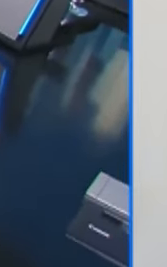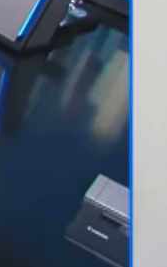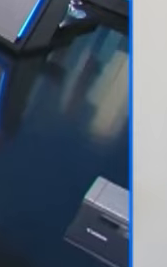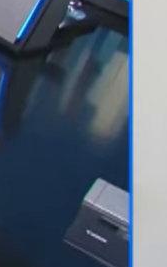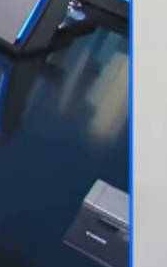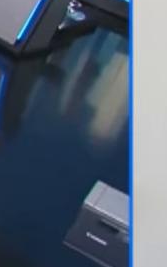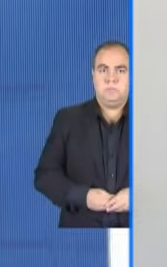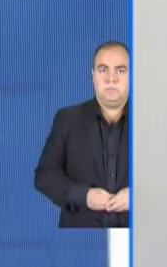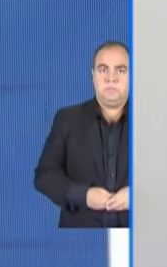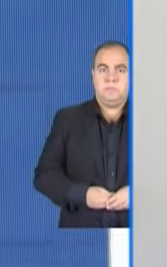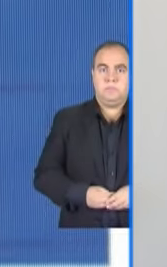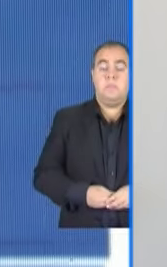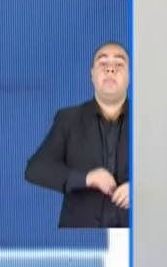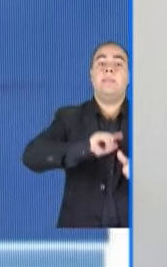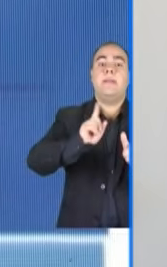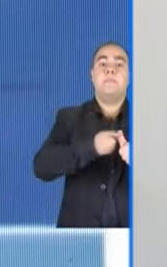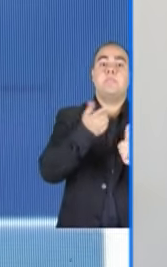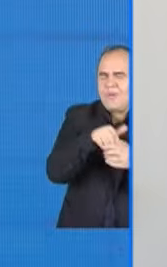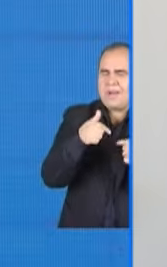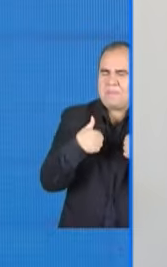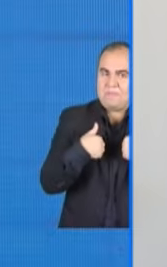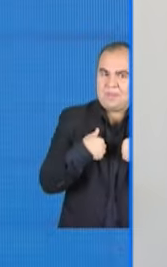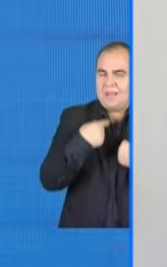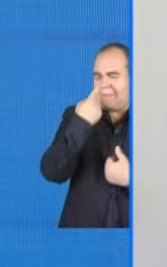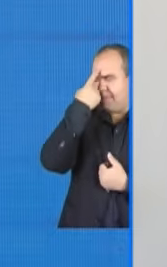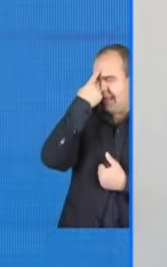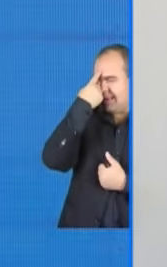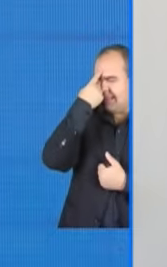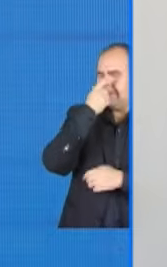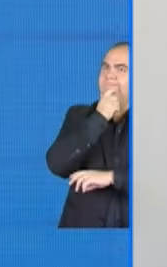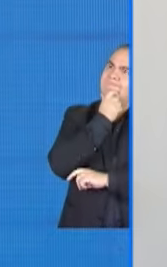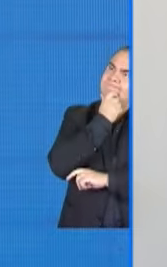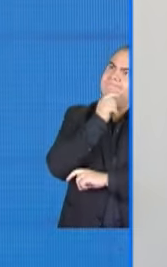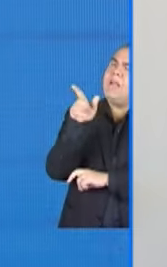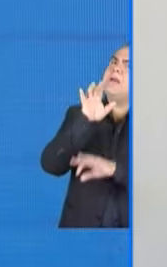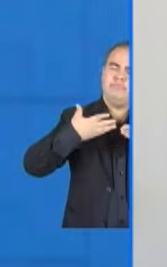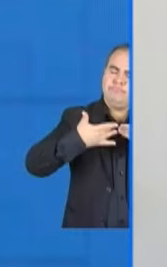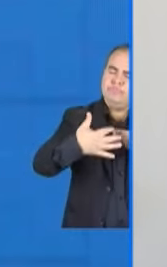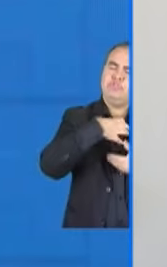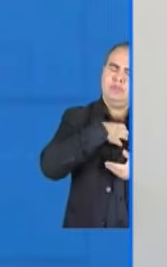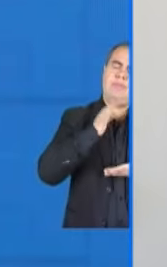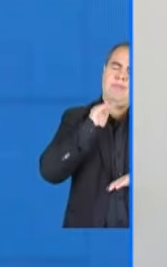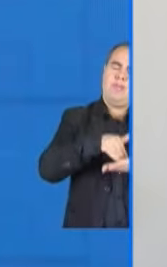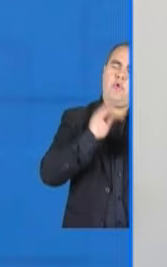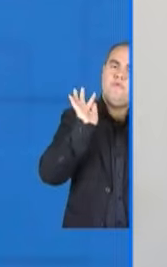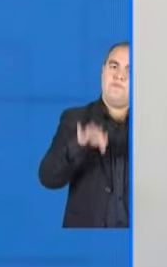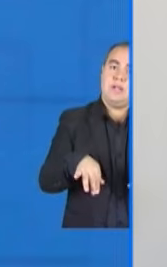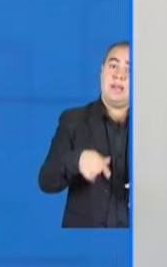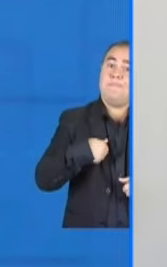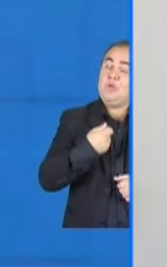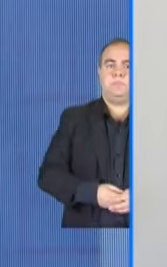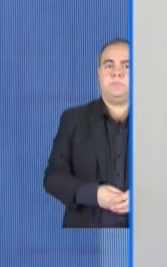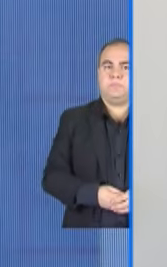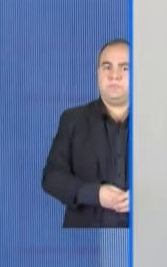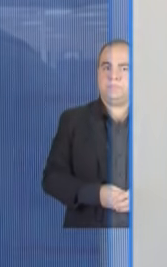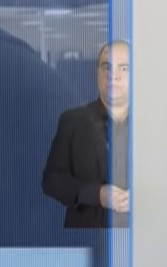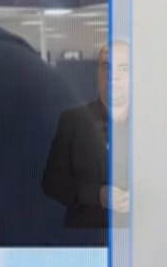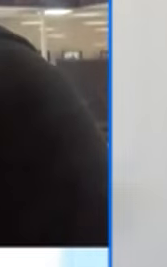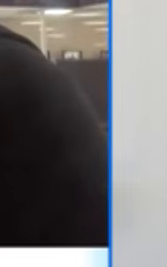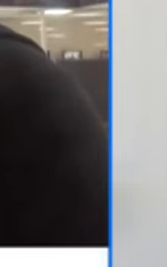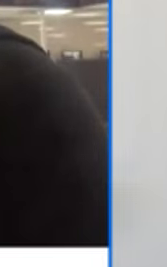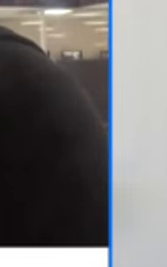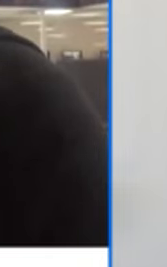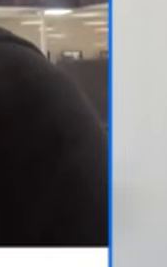ainda mudar. E também, né, a consolidação dos votos, né, dos candidatos. Mas gostaria de ouvir nossa